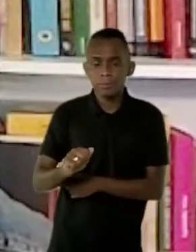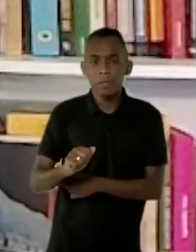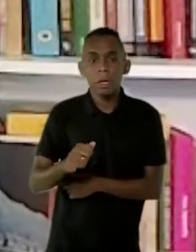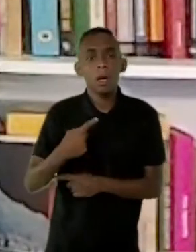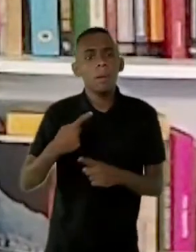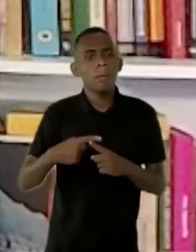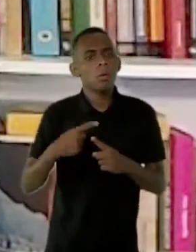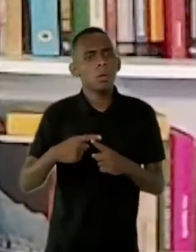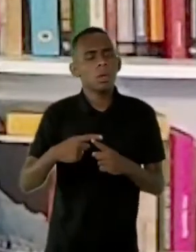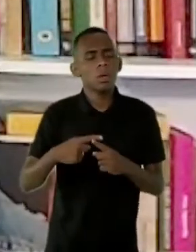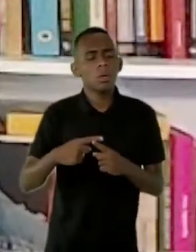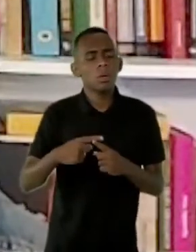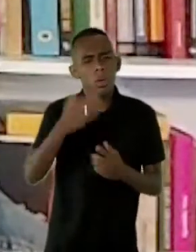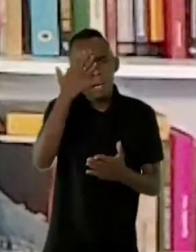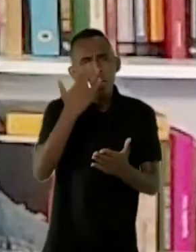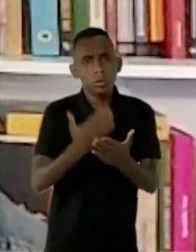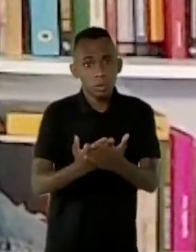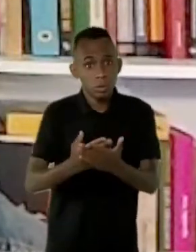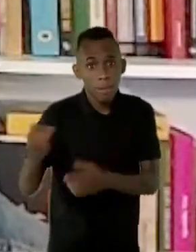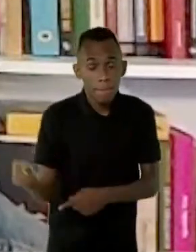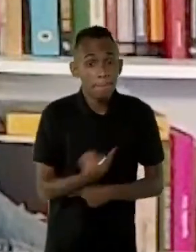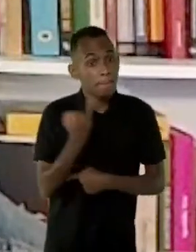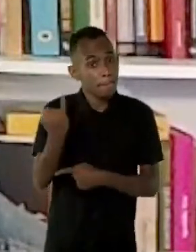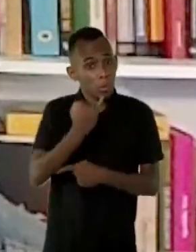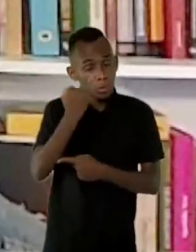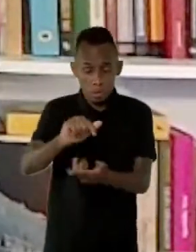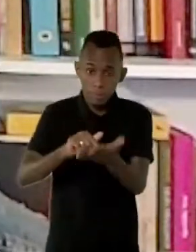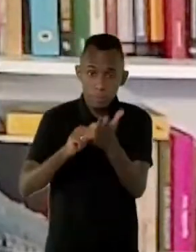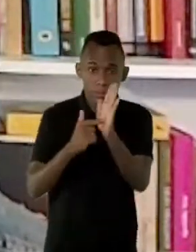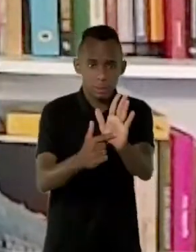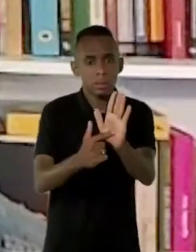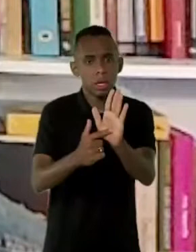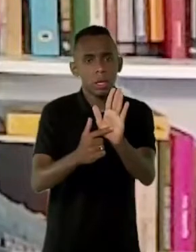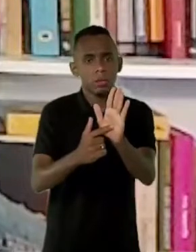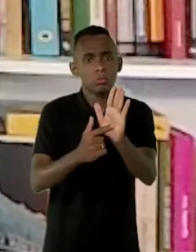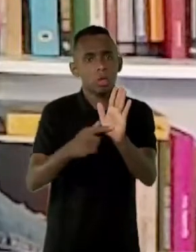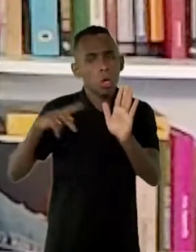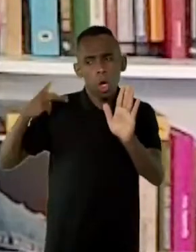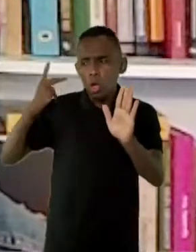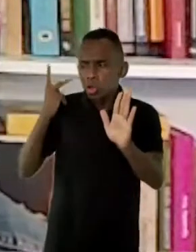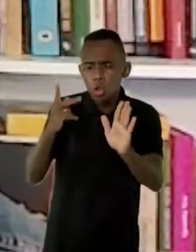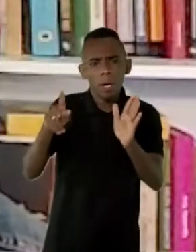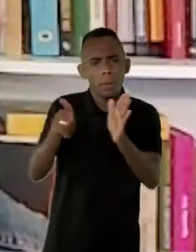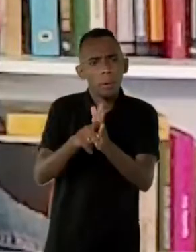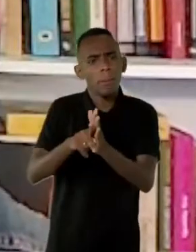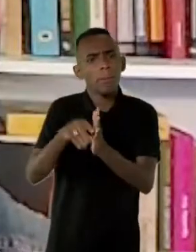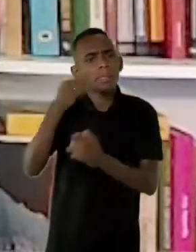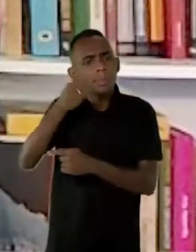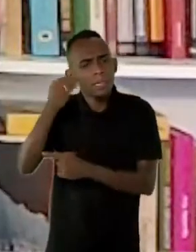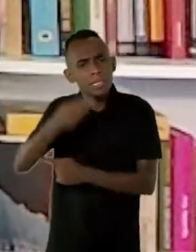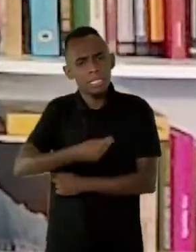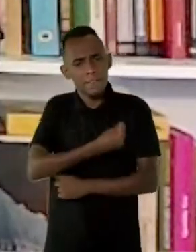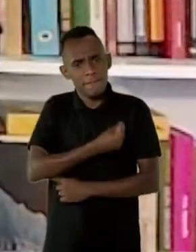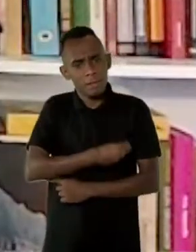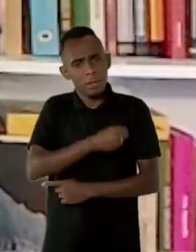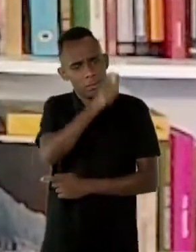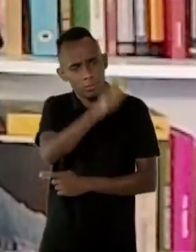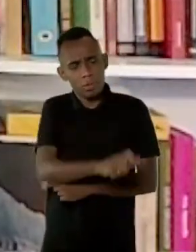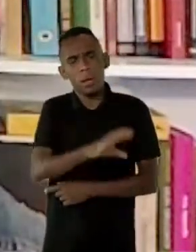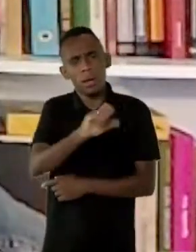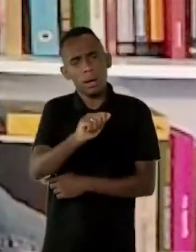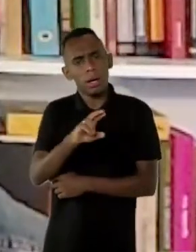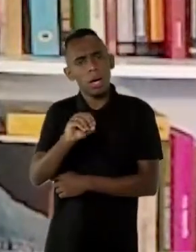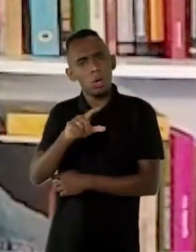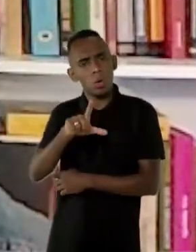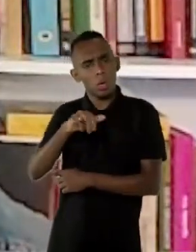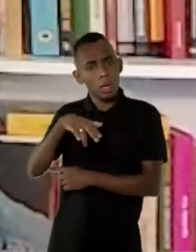necessário contar a história dessa mulher de uma maneira que pudesse,